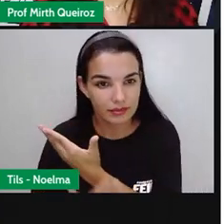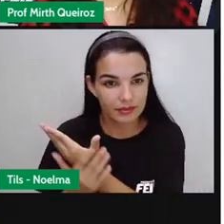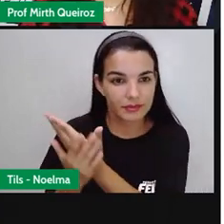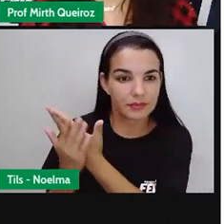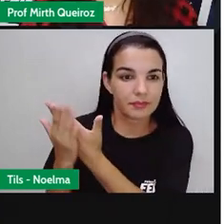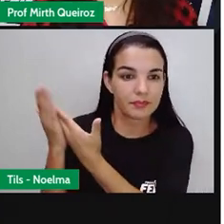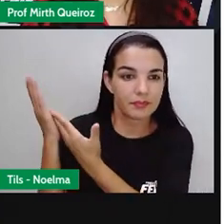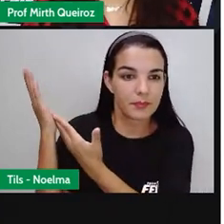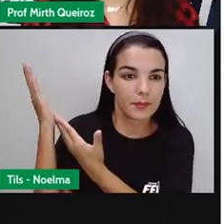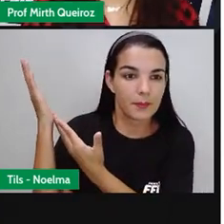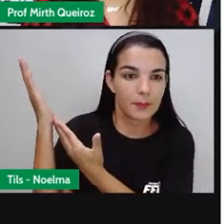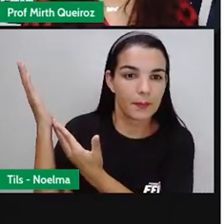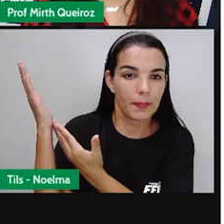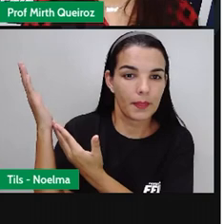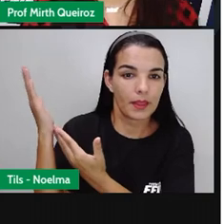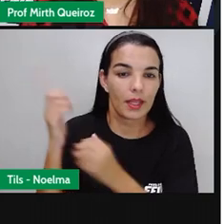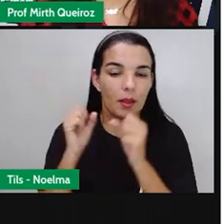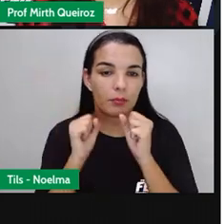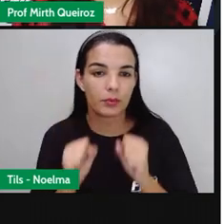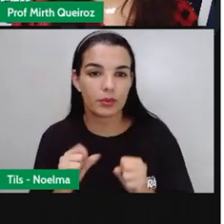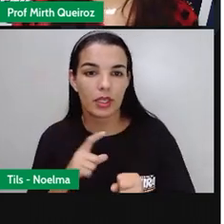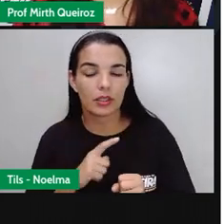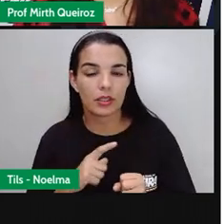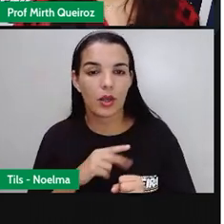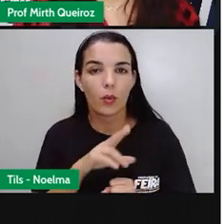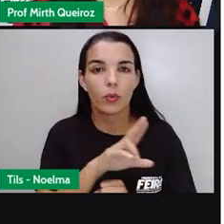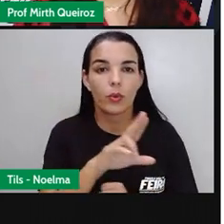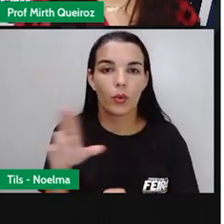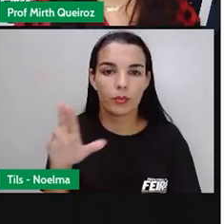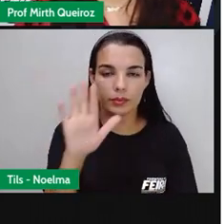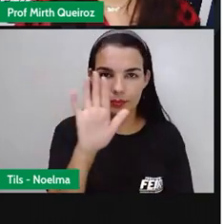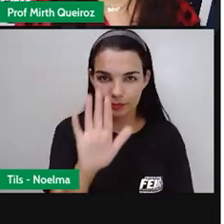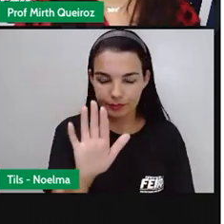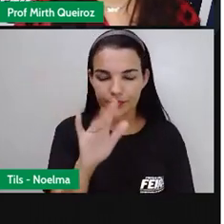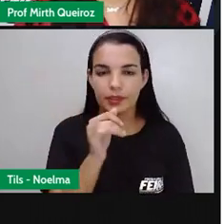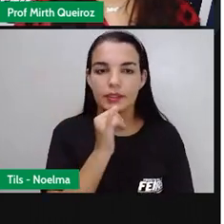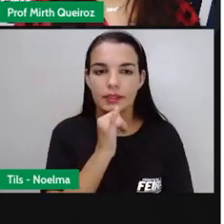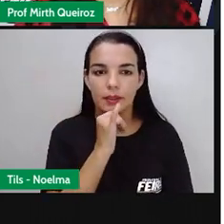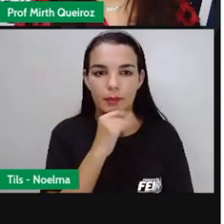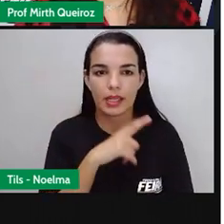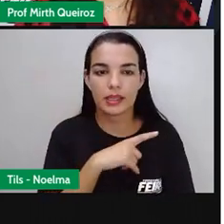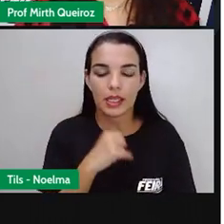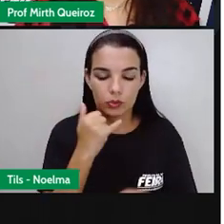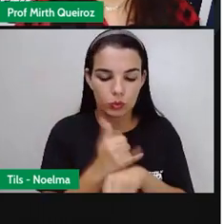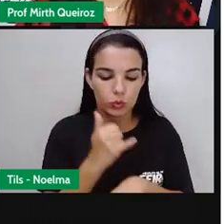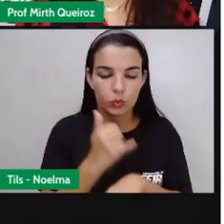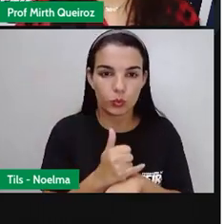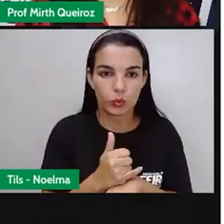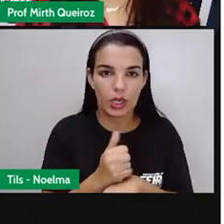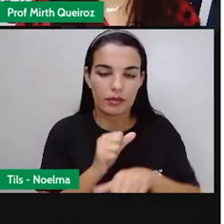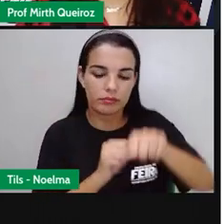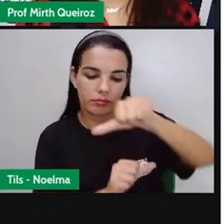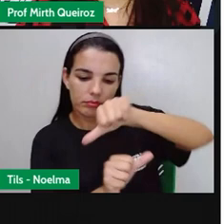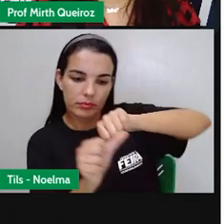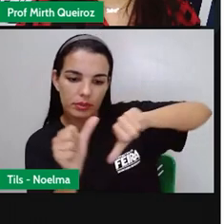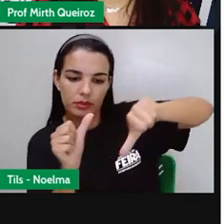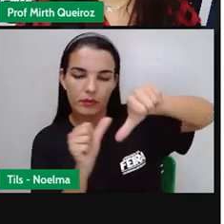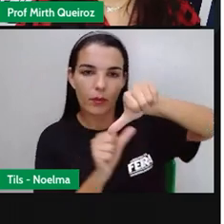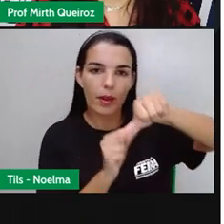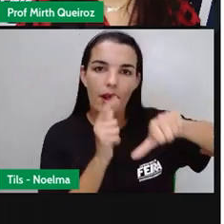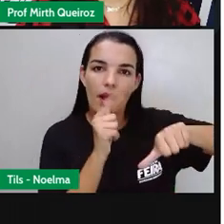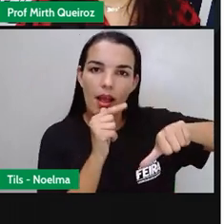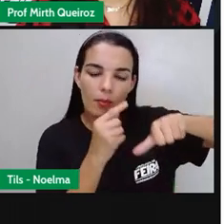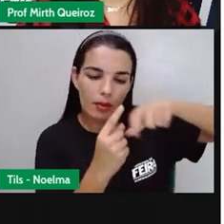e para cada tipo de transformação se tem um nome. Por exemplo, quando ela está do estado sólido e se transforma no estado líquido,